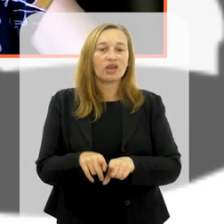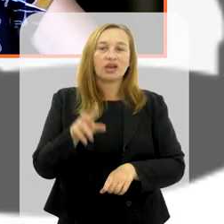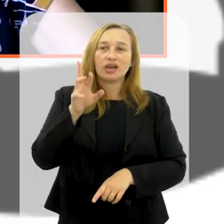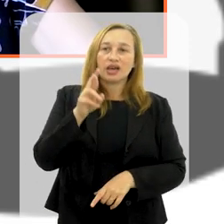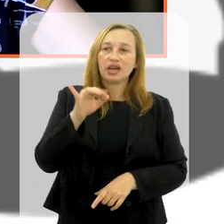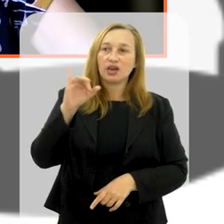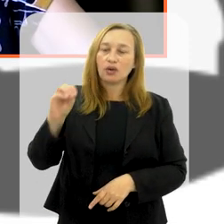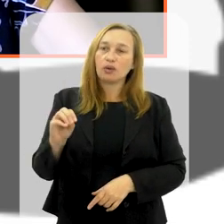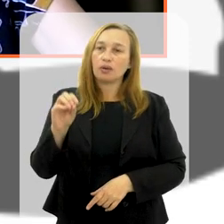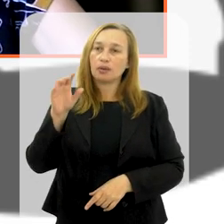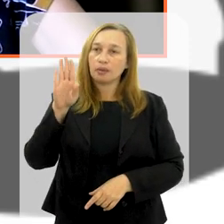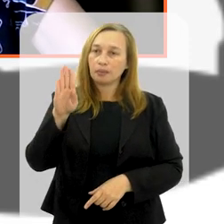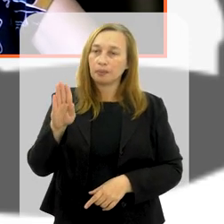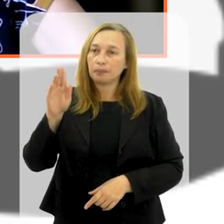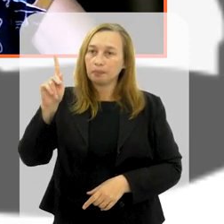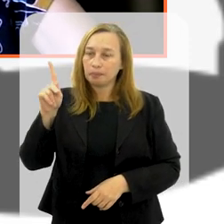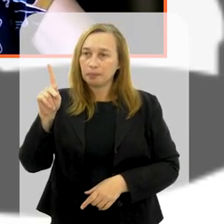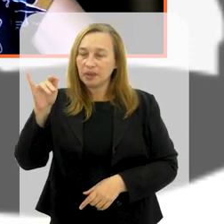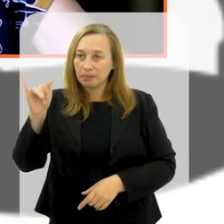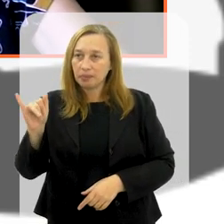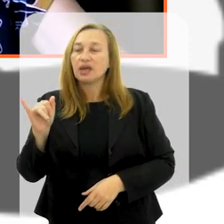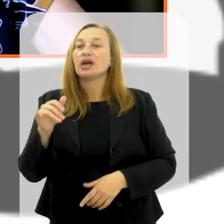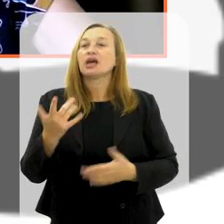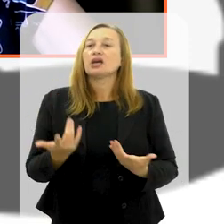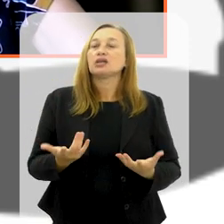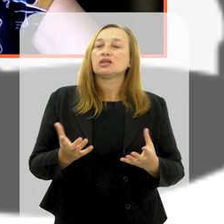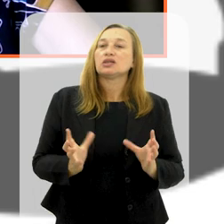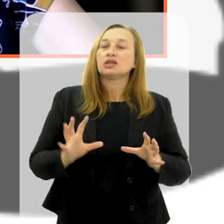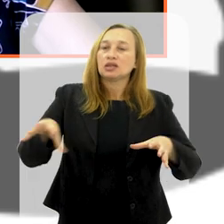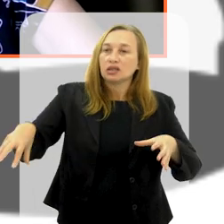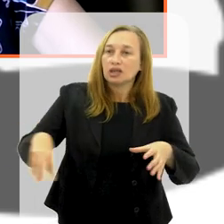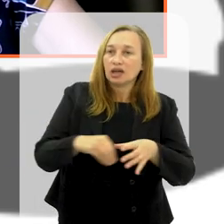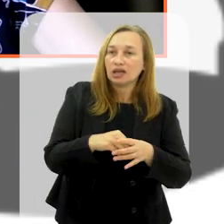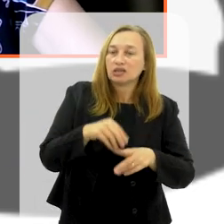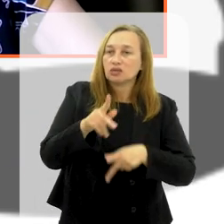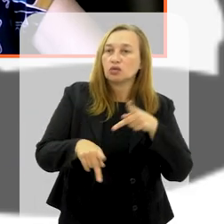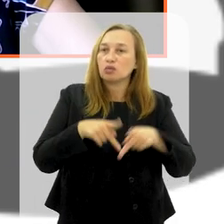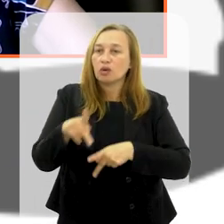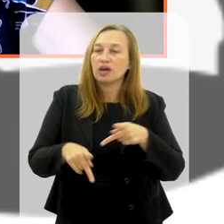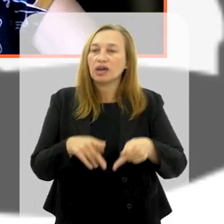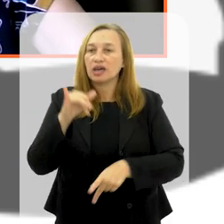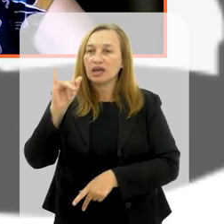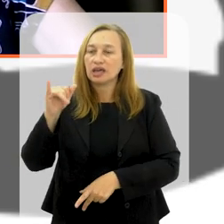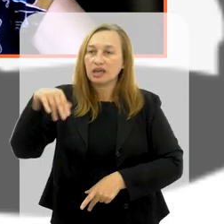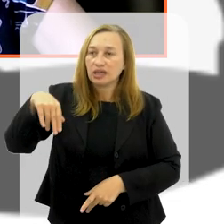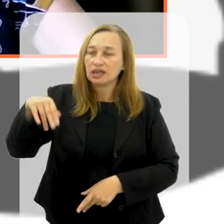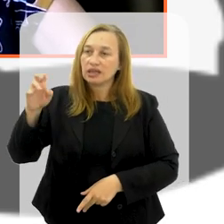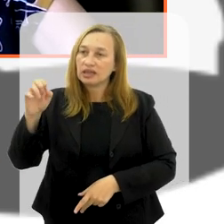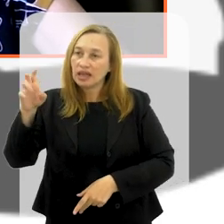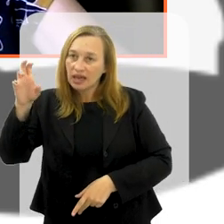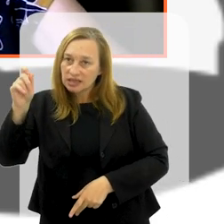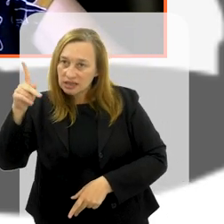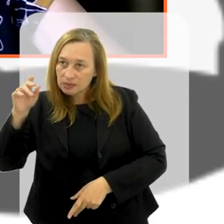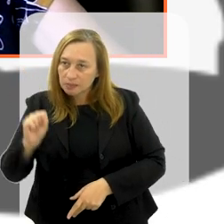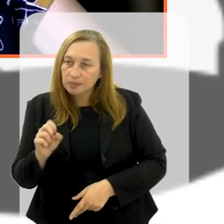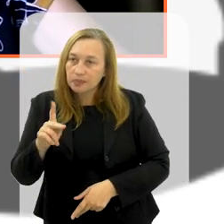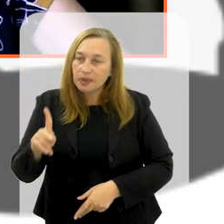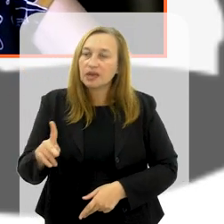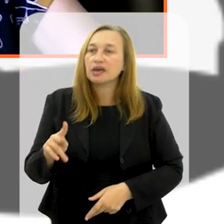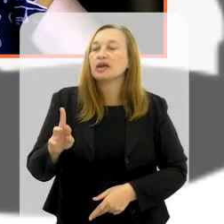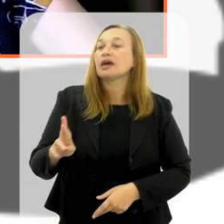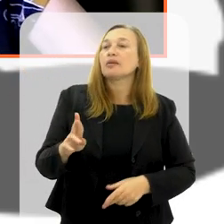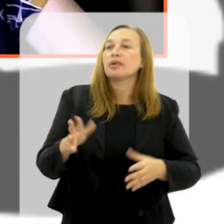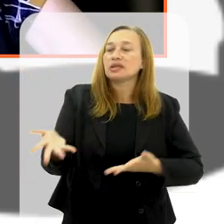Também o REBRIP, que é a Rede Brasileira pela Integração dos Povos, e o INESC estão fazendo parte nessa